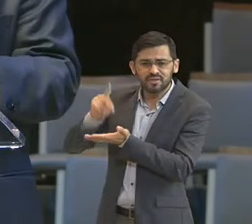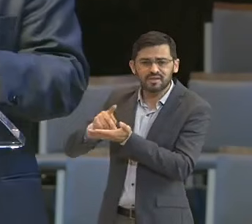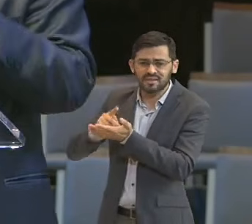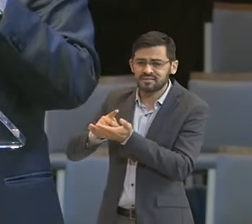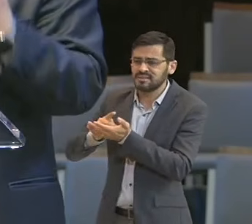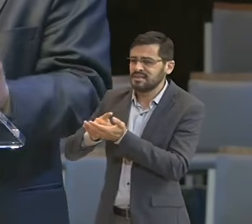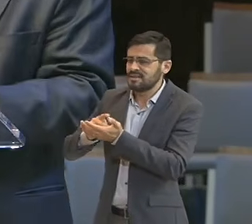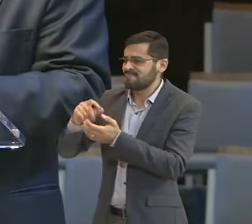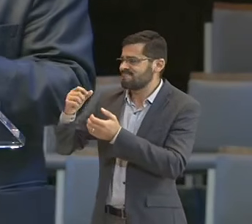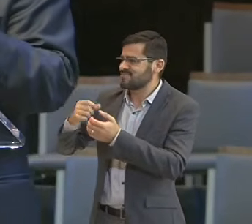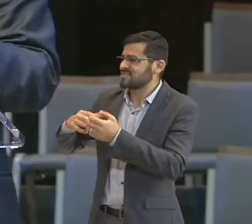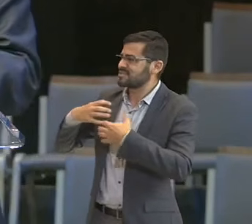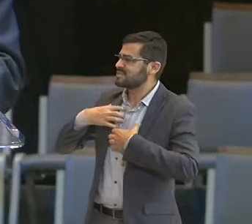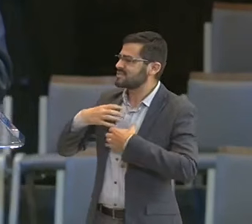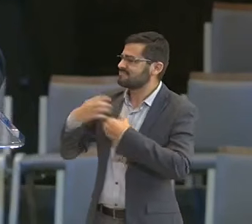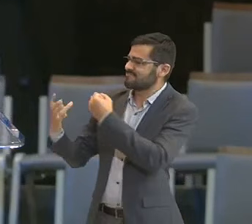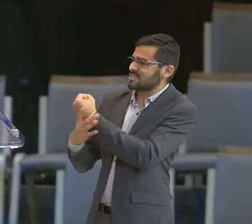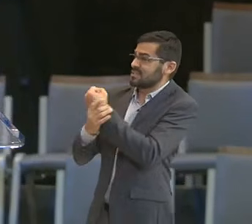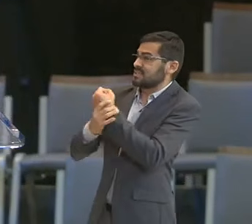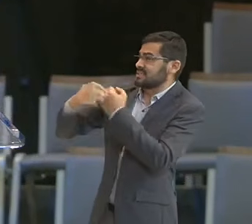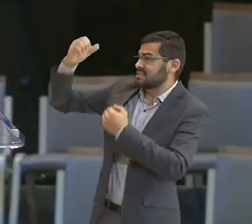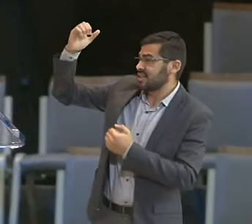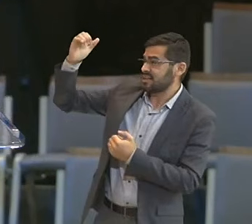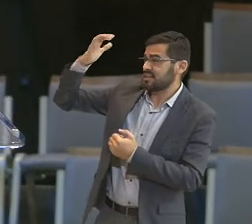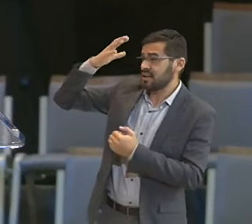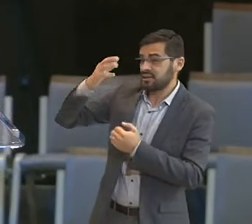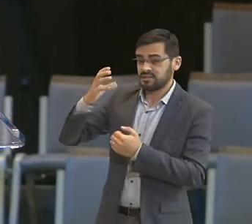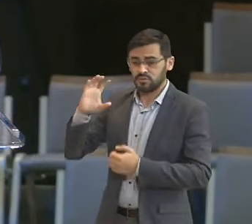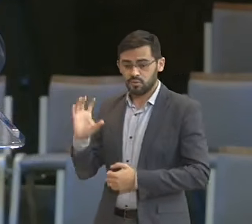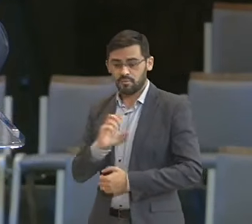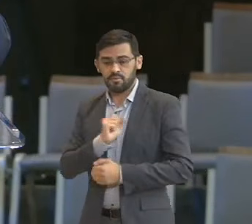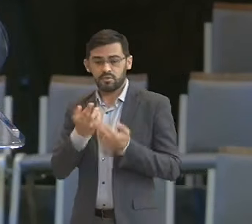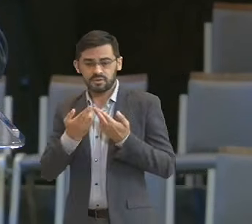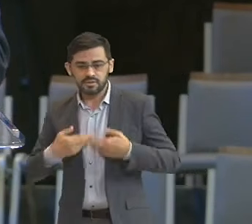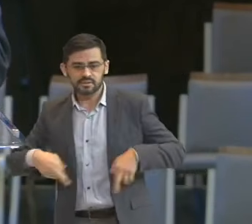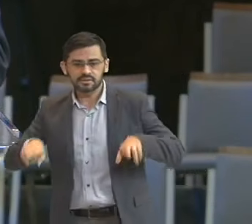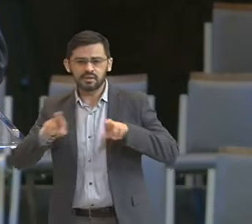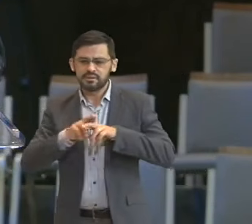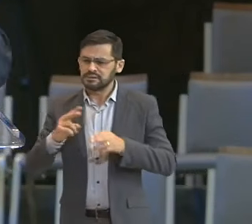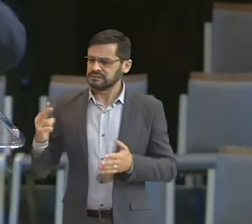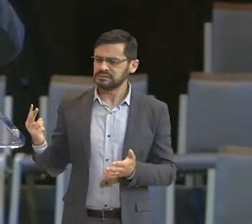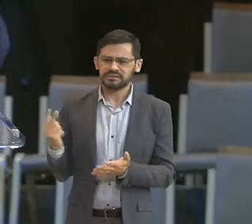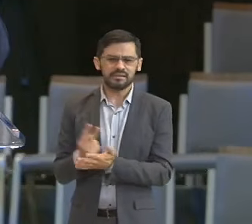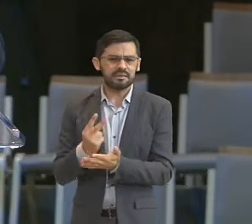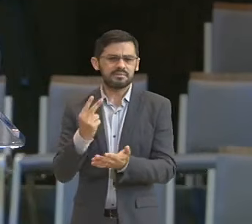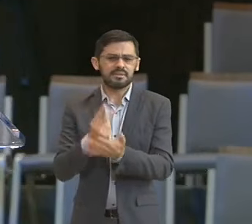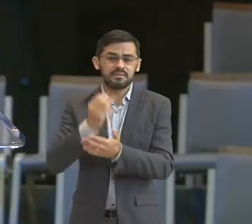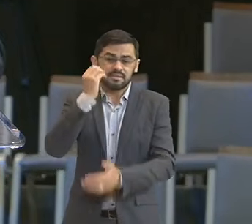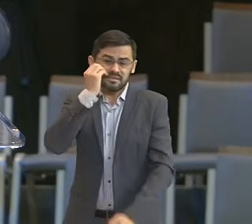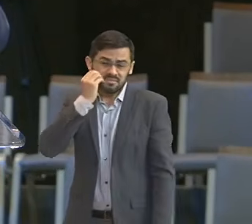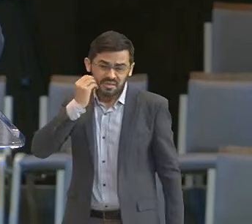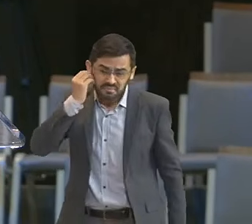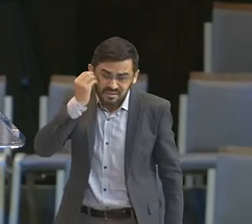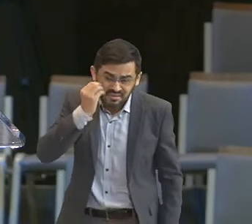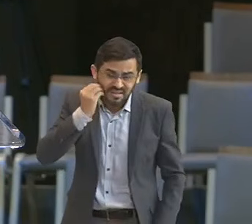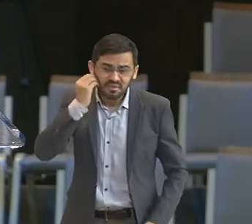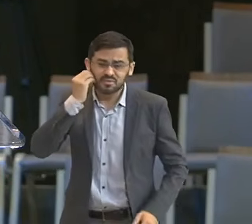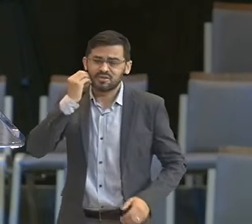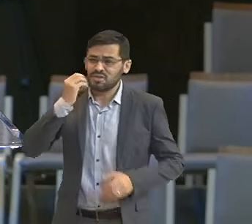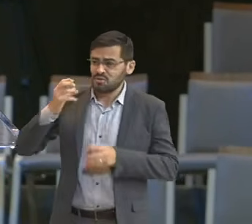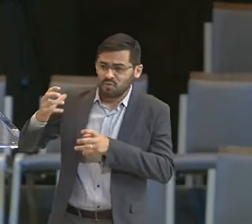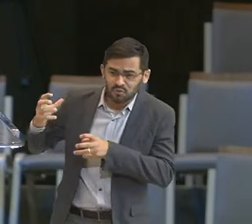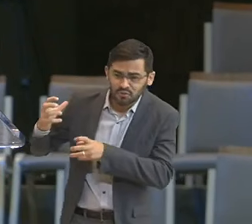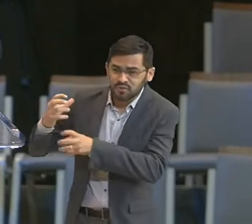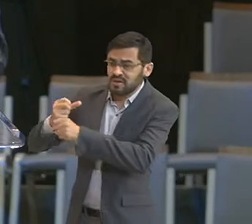da graça, do amor que restaura. E quanto mais nós bebemos, isto é, entregamos,